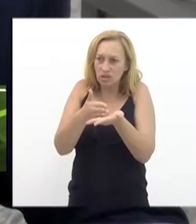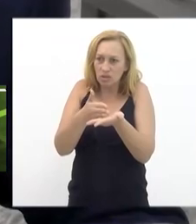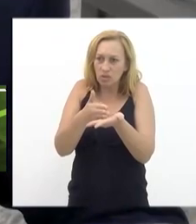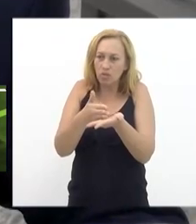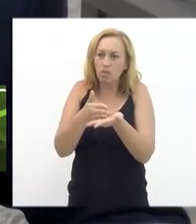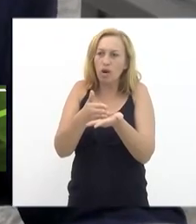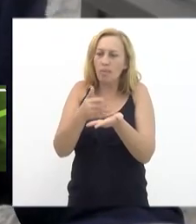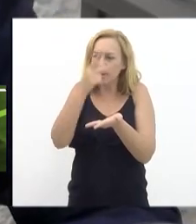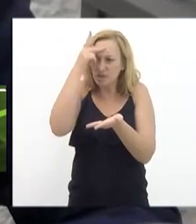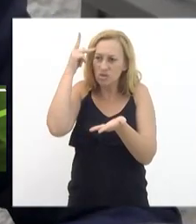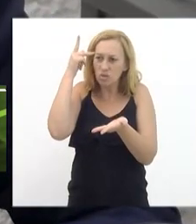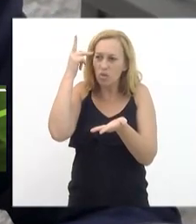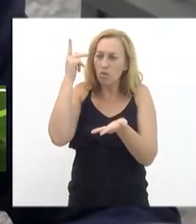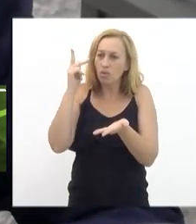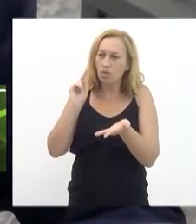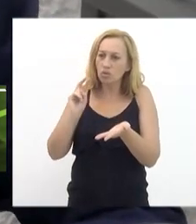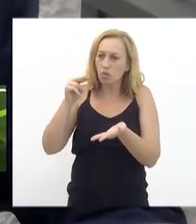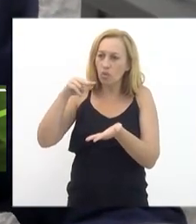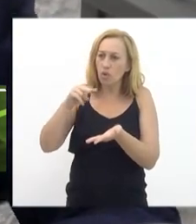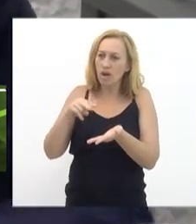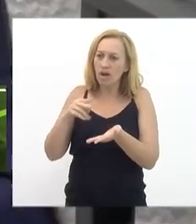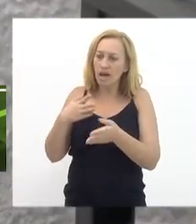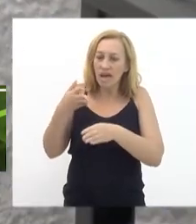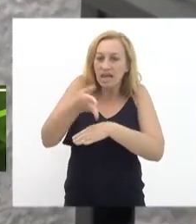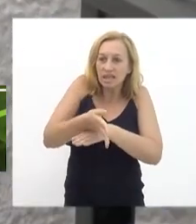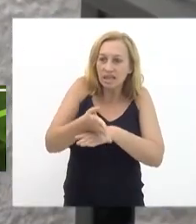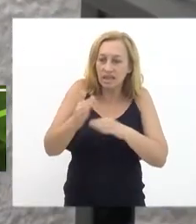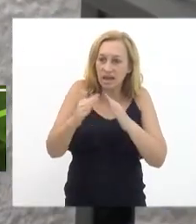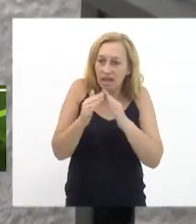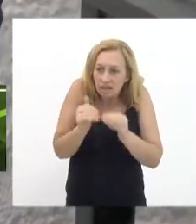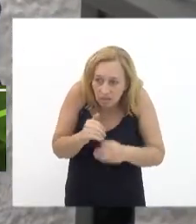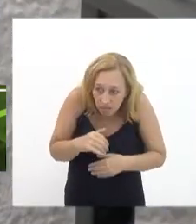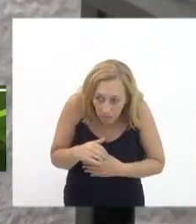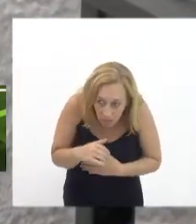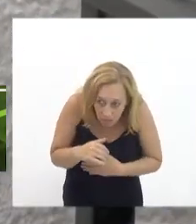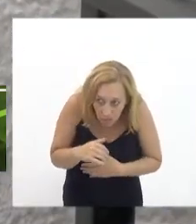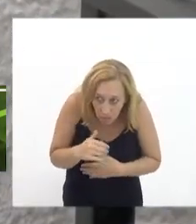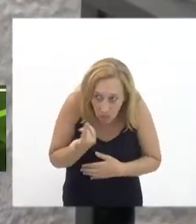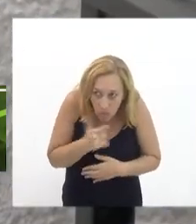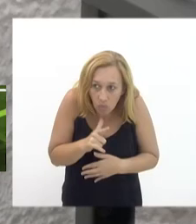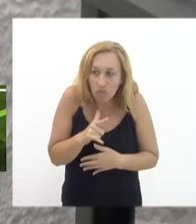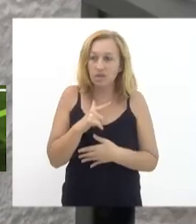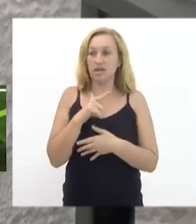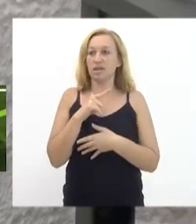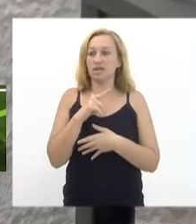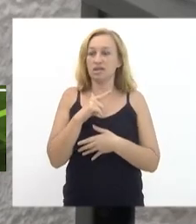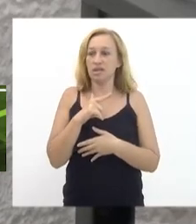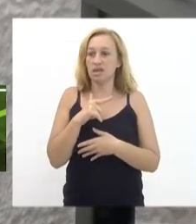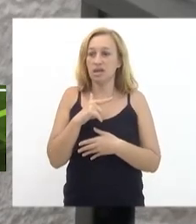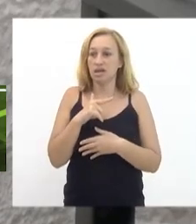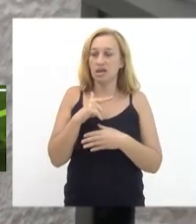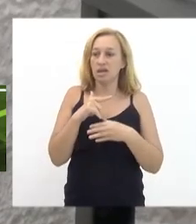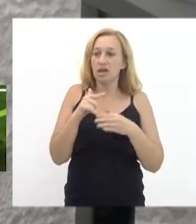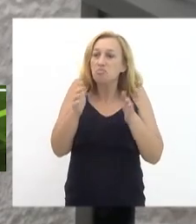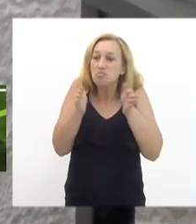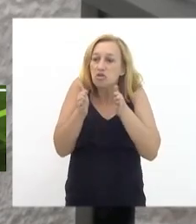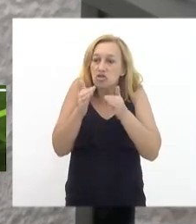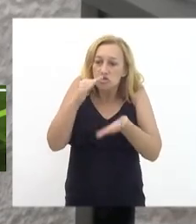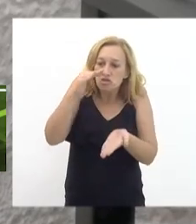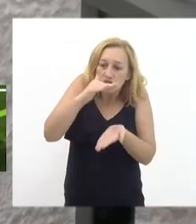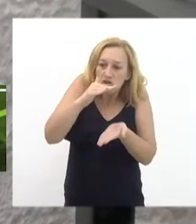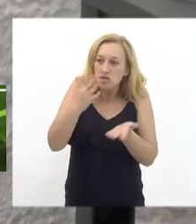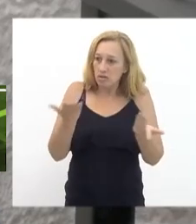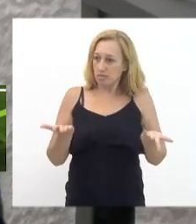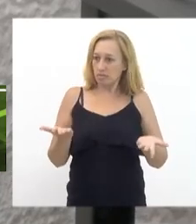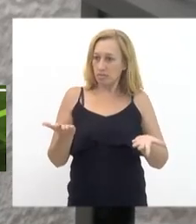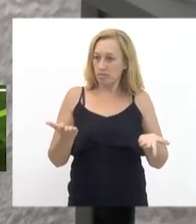envergado só fica em pé quando sair de casa dentro de um prédio foi invadido pra gente vai fazer agora uma experiência estamos apropriando o terreno se der